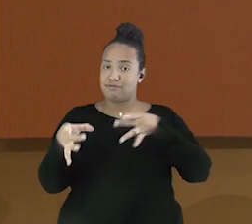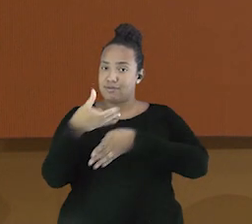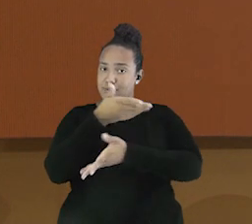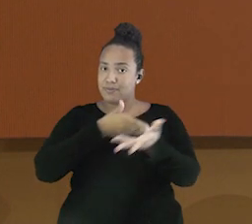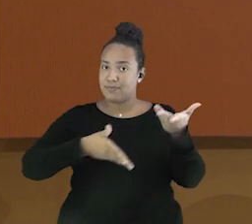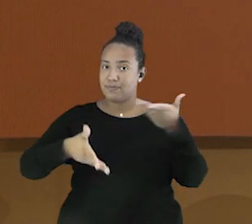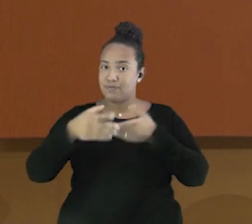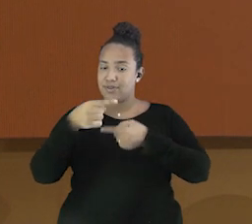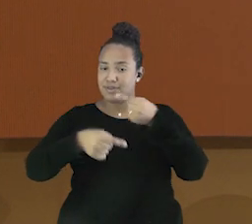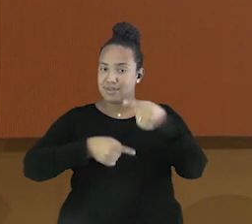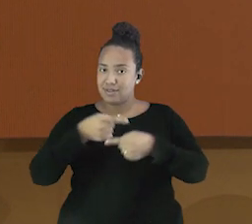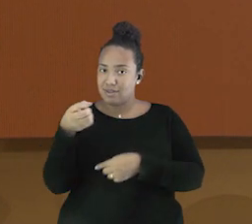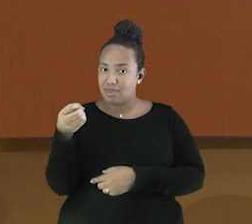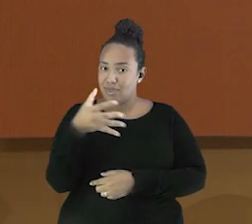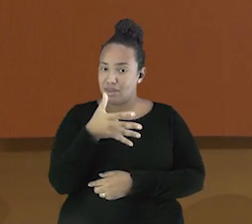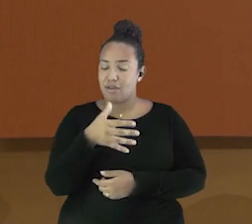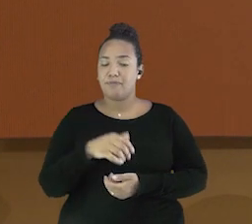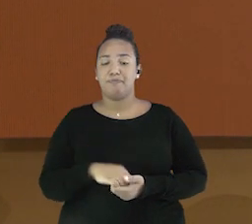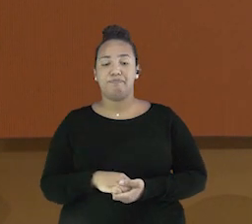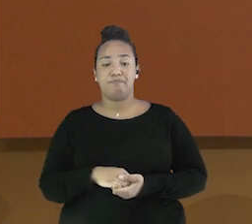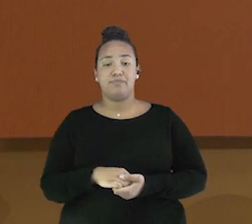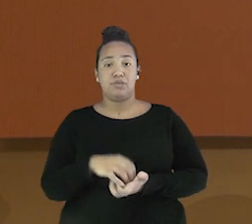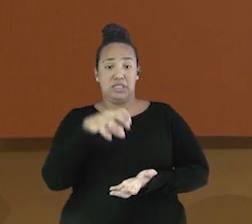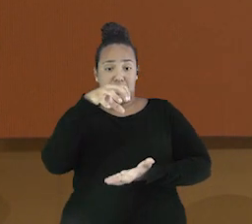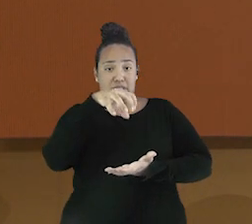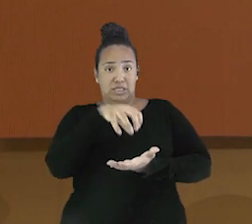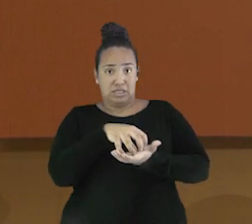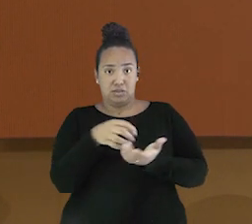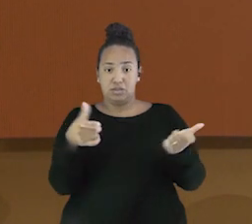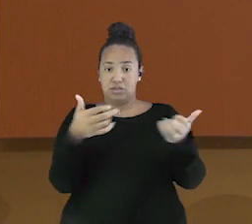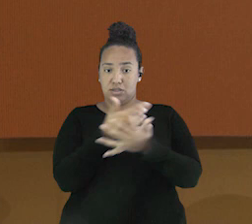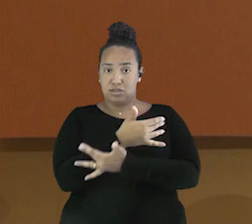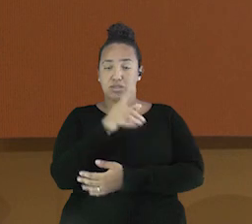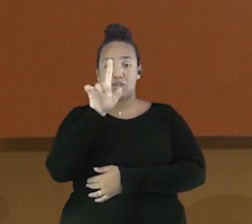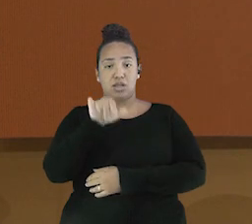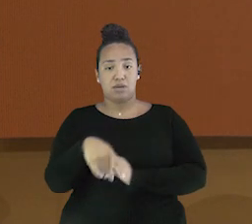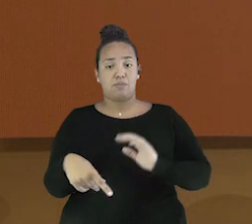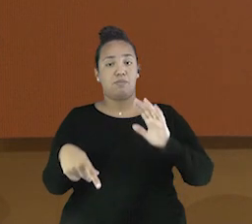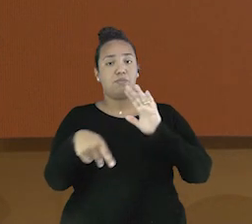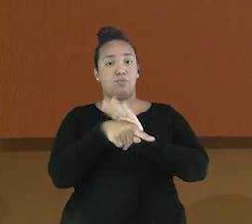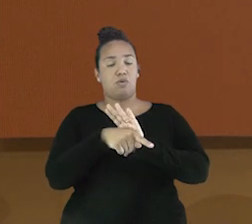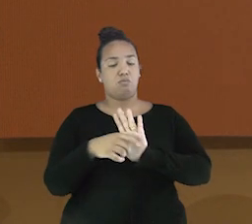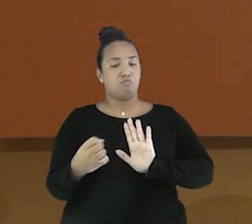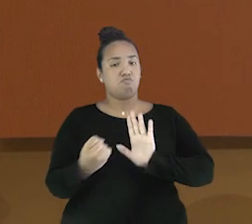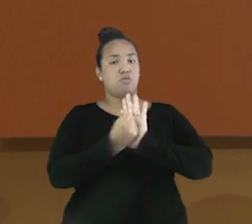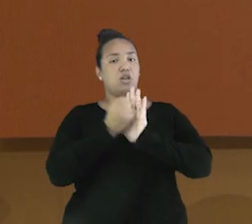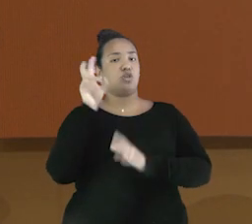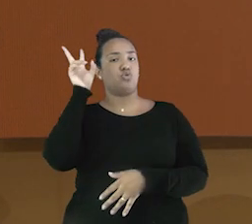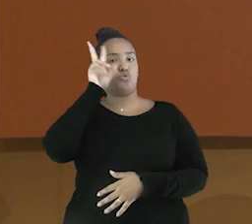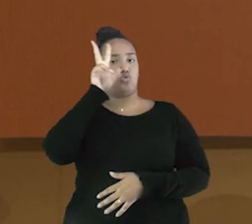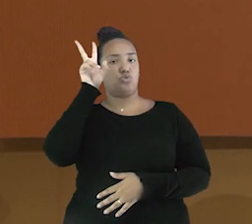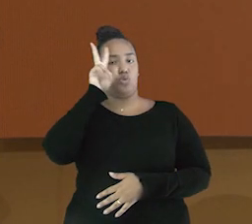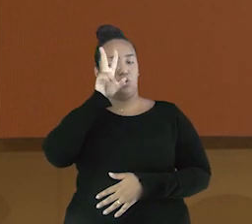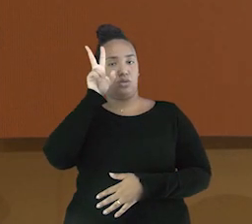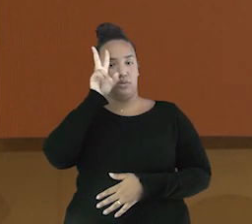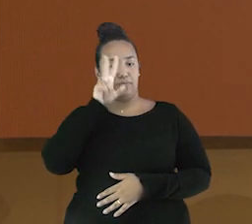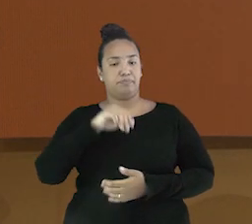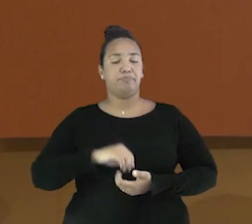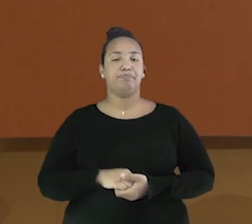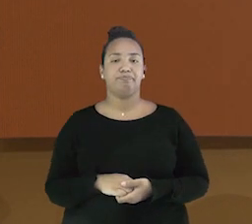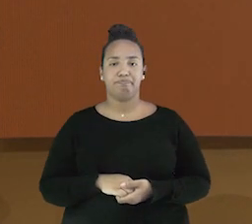Europa medieval. O Centro Histórico de Lübeck é declarado como Patrimônio Histórico da Humanidade pela